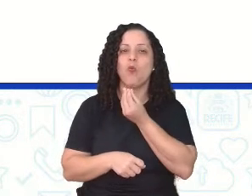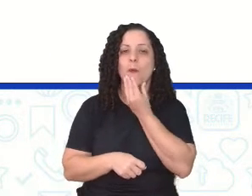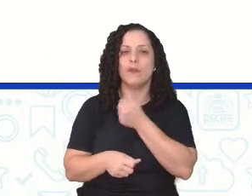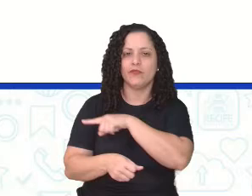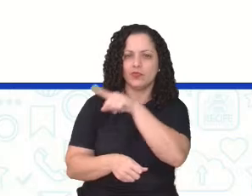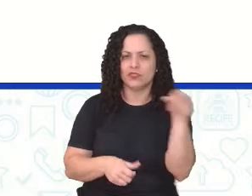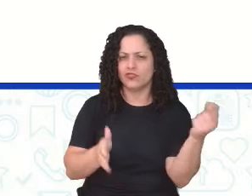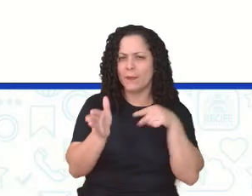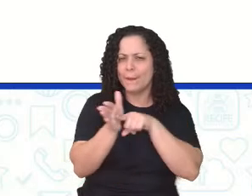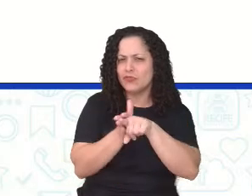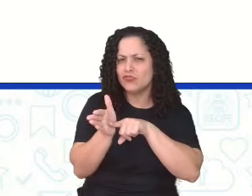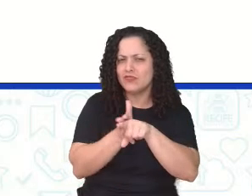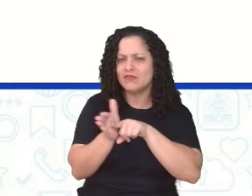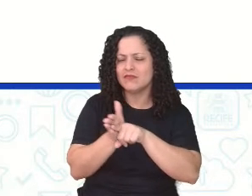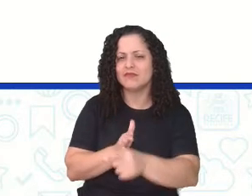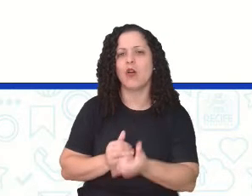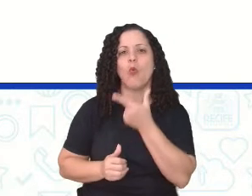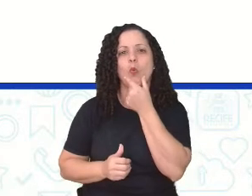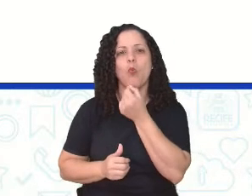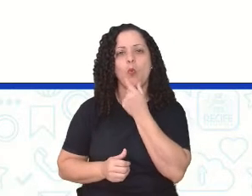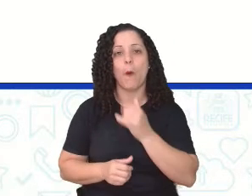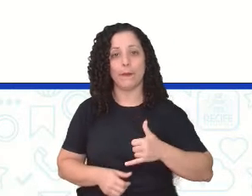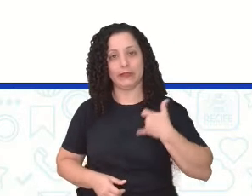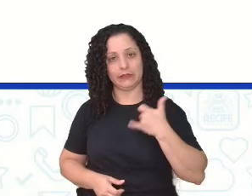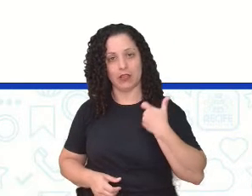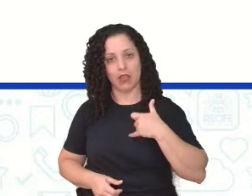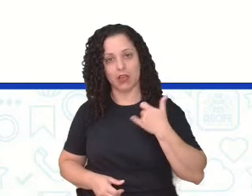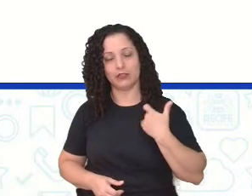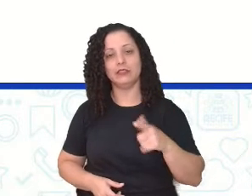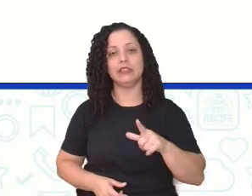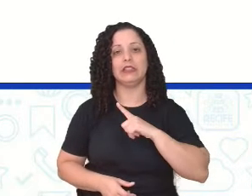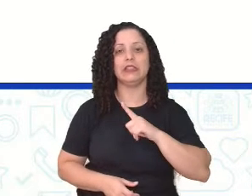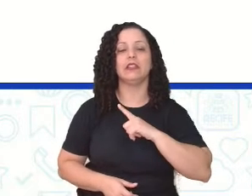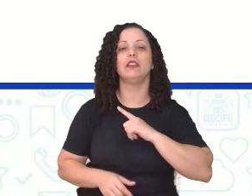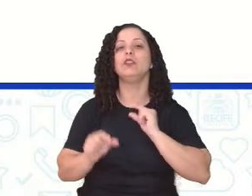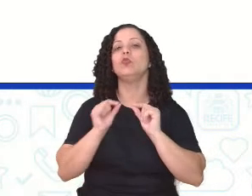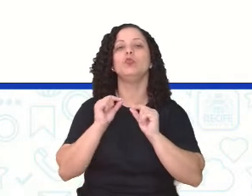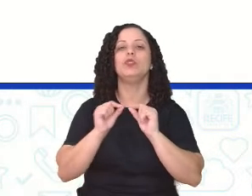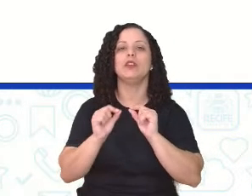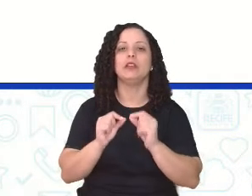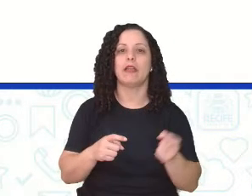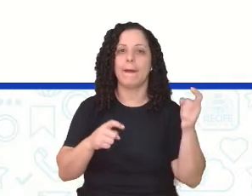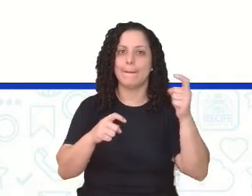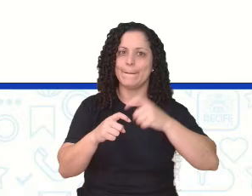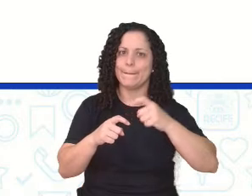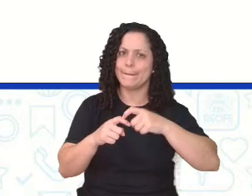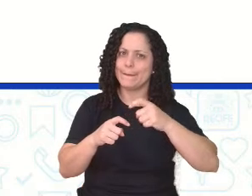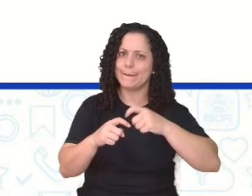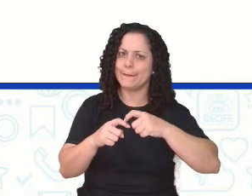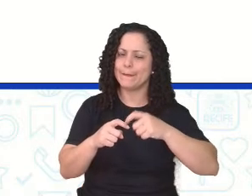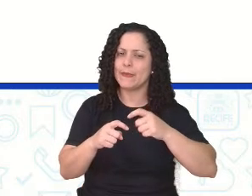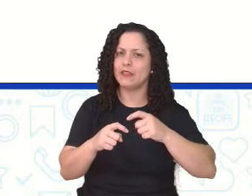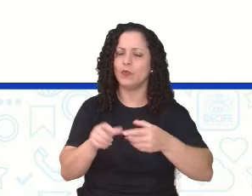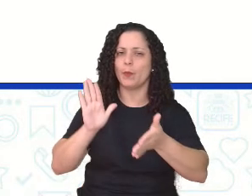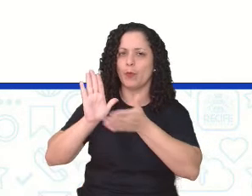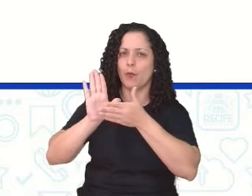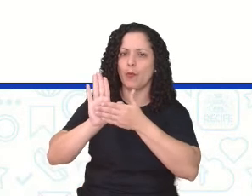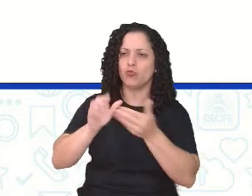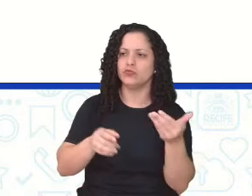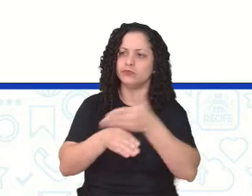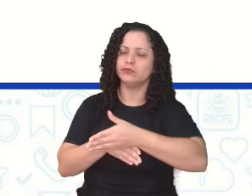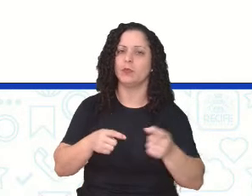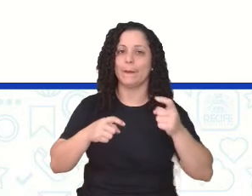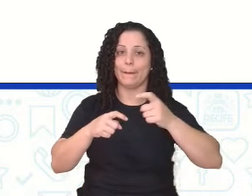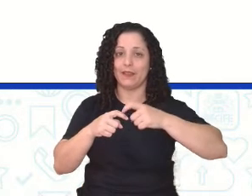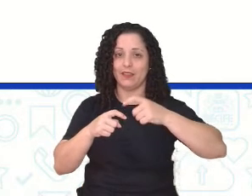pesquisarem, o homem até uma certa idade, existem campanhas de conscientização, né? Da questão de ir ao